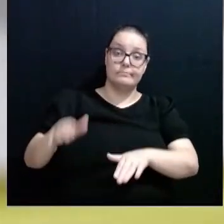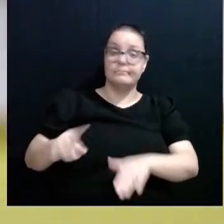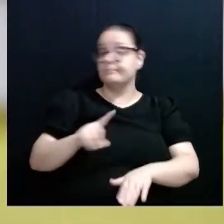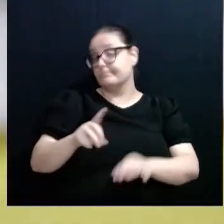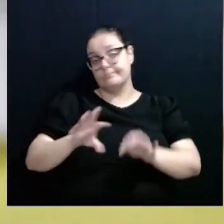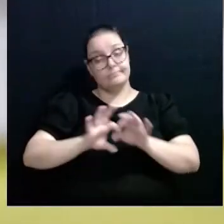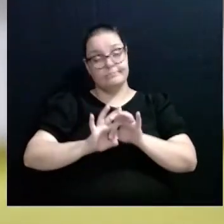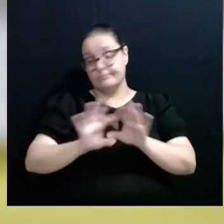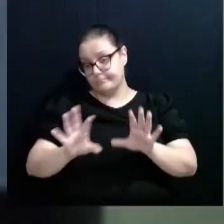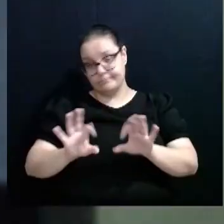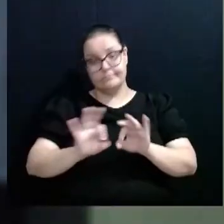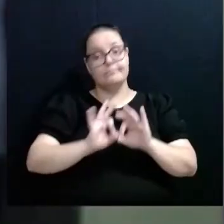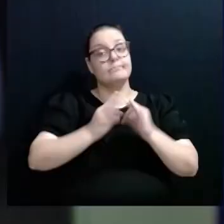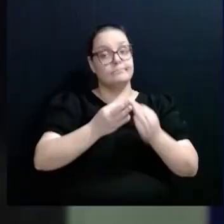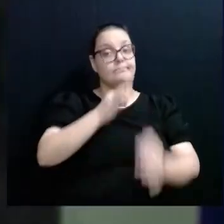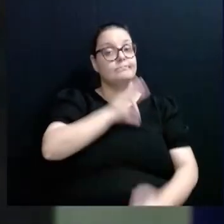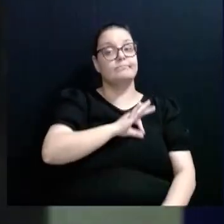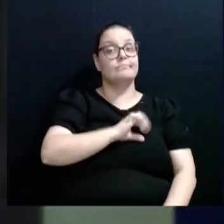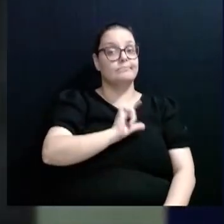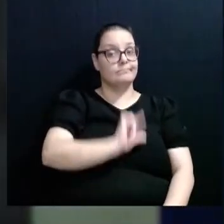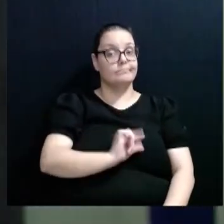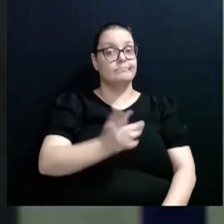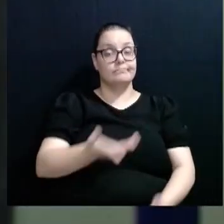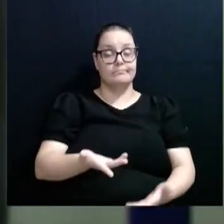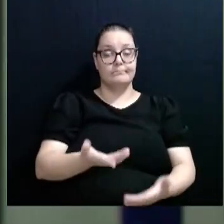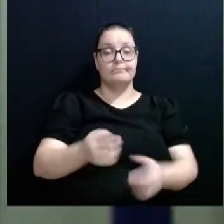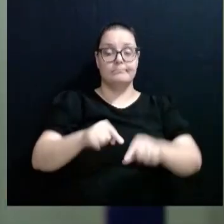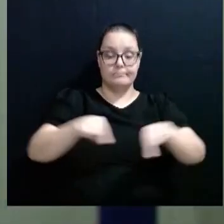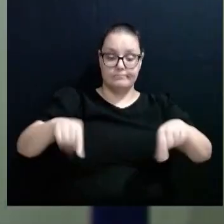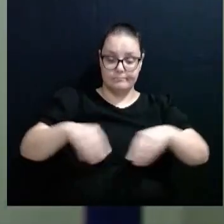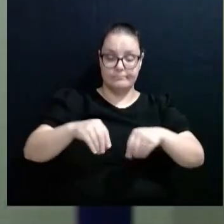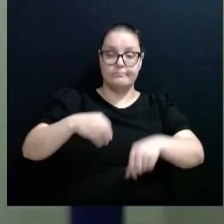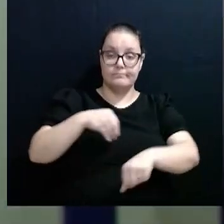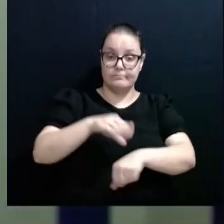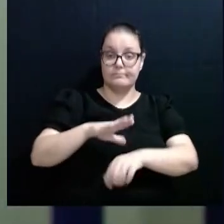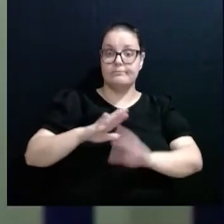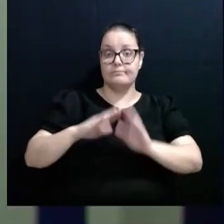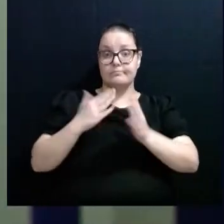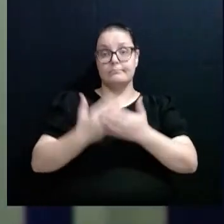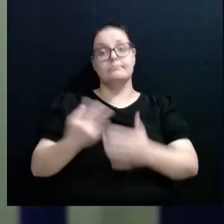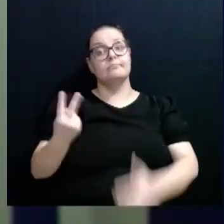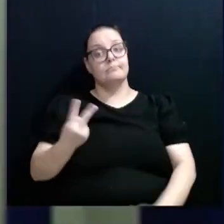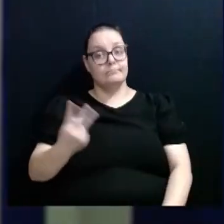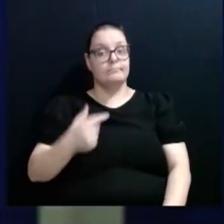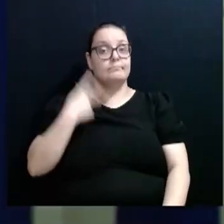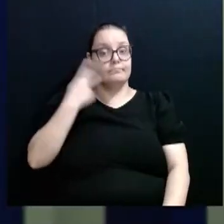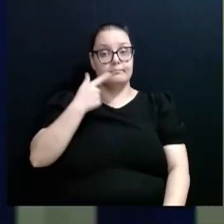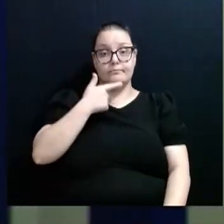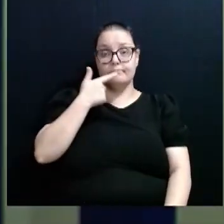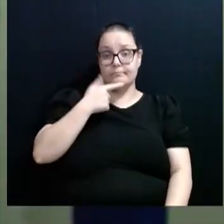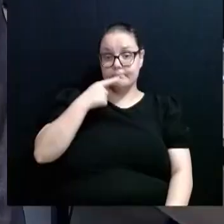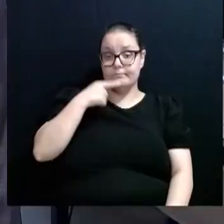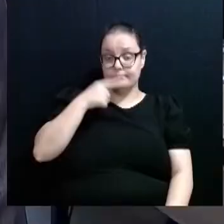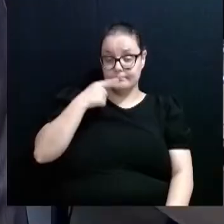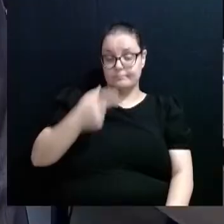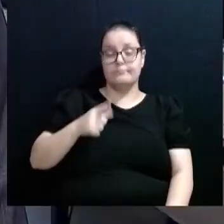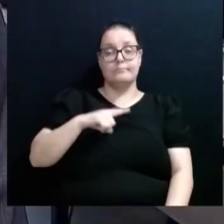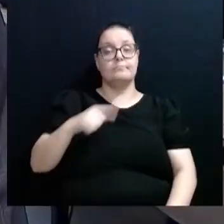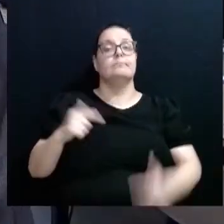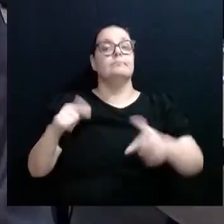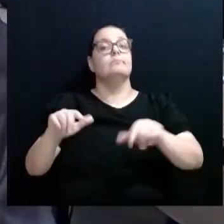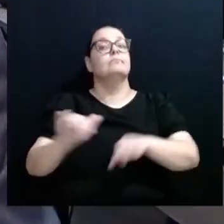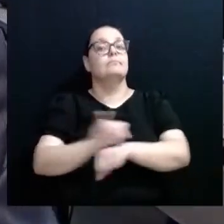famílias de baixa renda. O terreno indicado para a escola, segundo Magoga, possui uma localização estratégica.